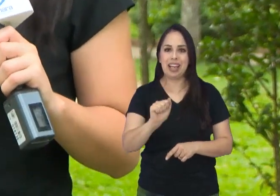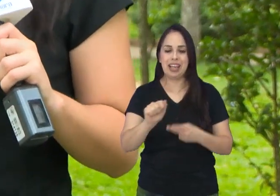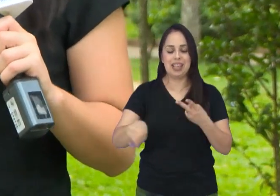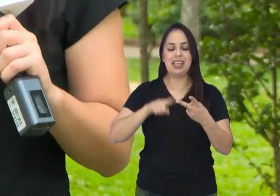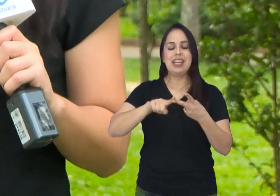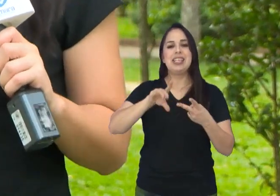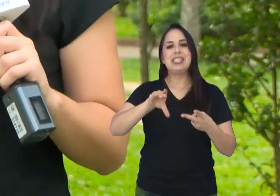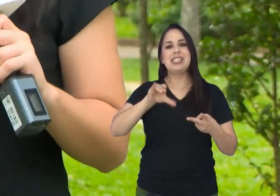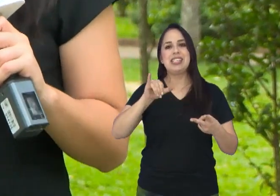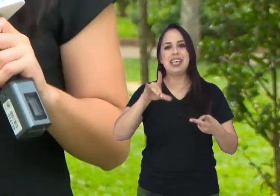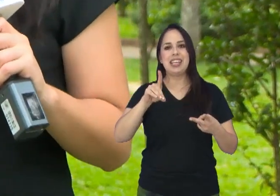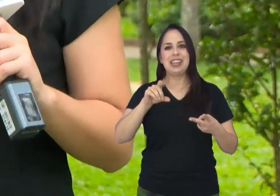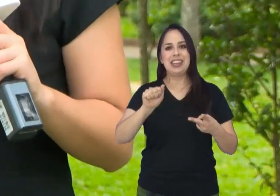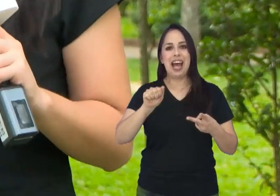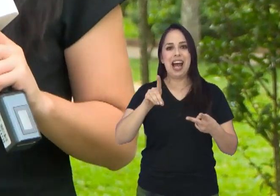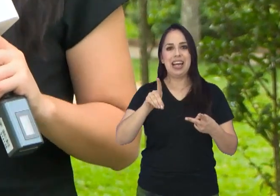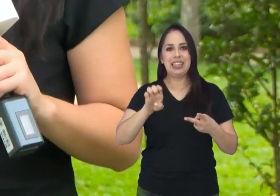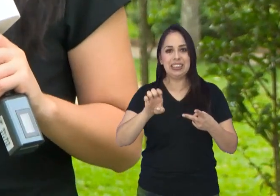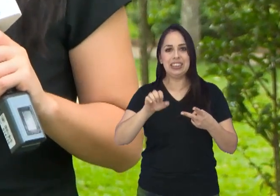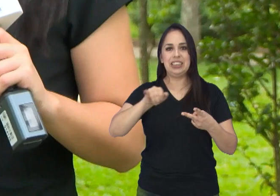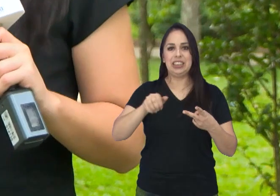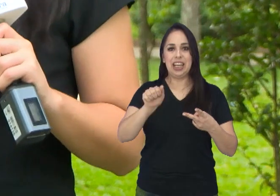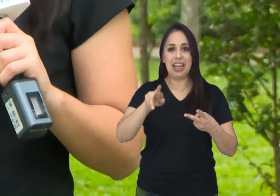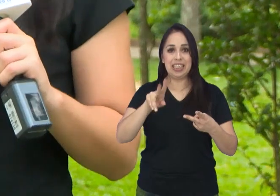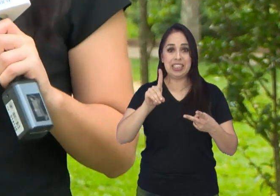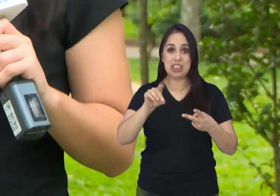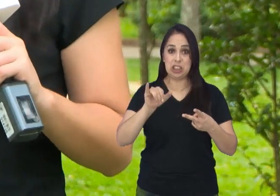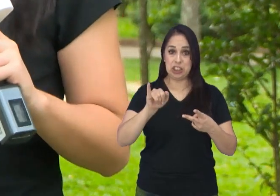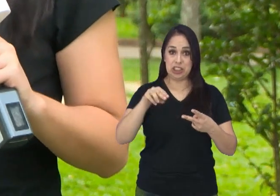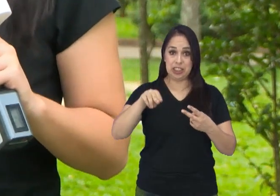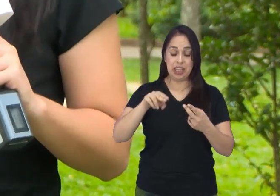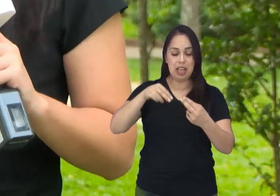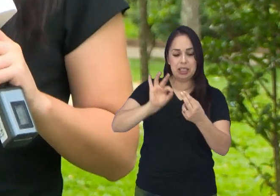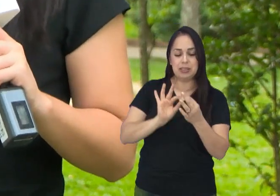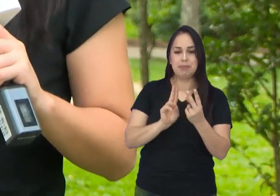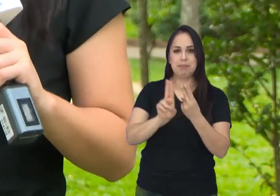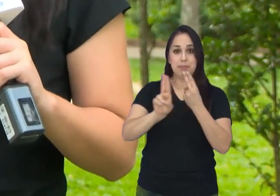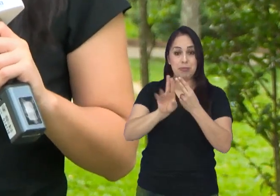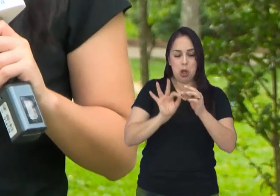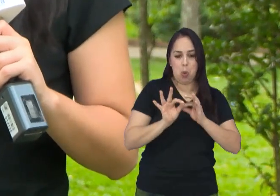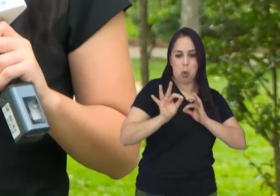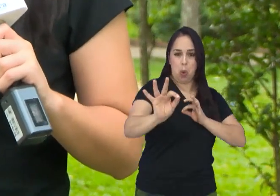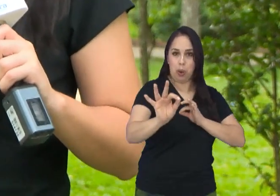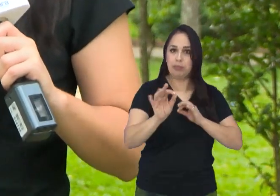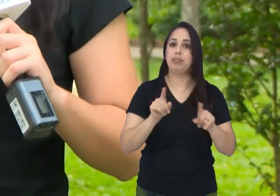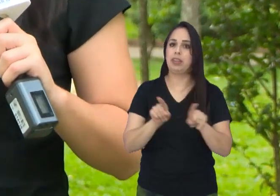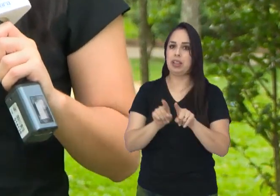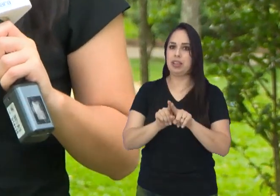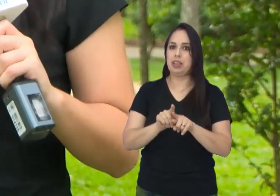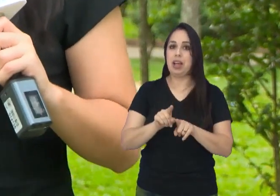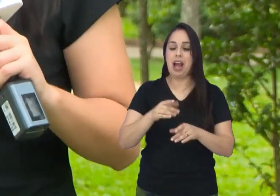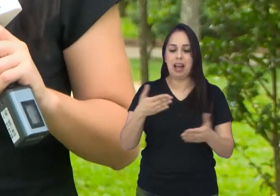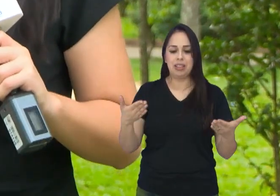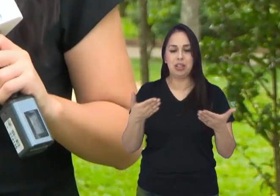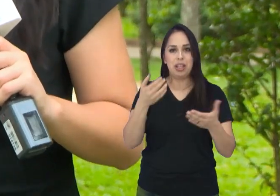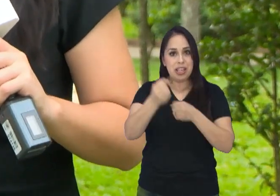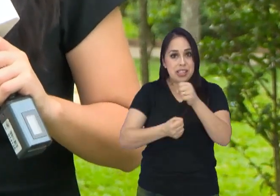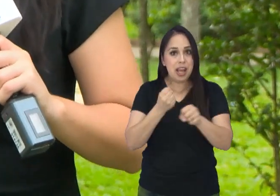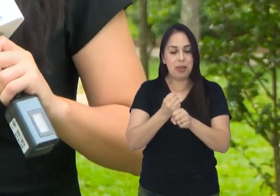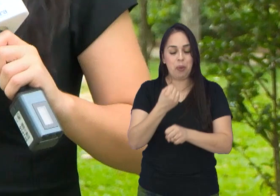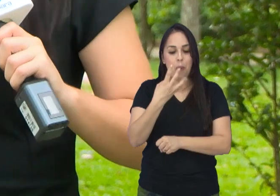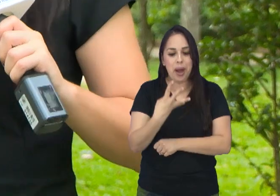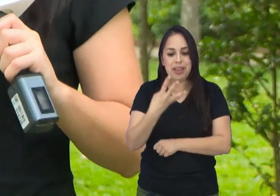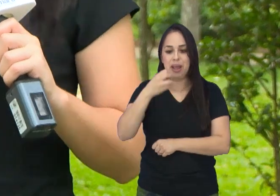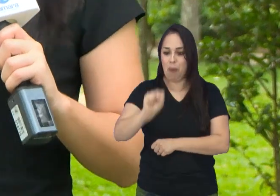com quase 7 quilômetros de extensão. Em 2022, o Jardim Satélite completa 48 anos.